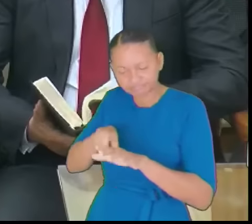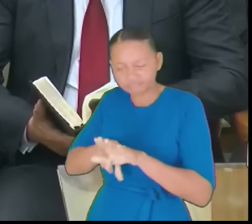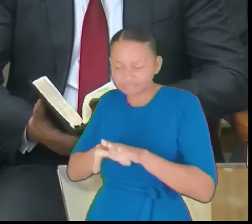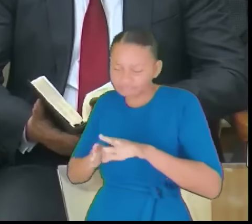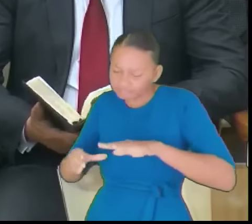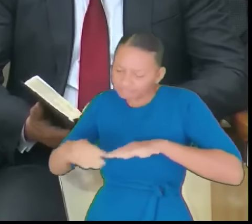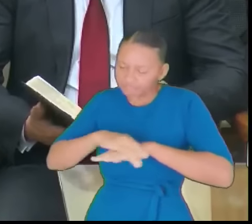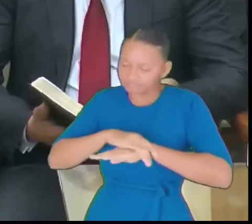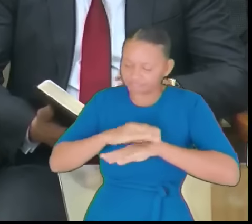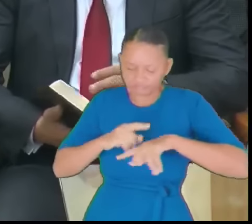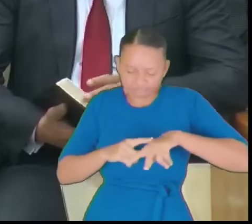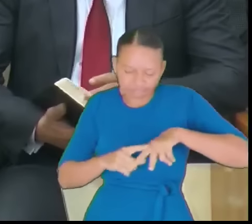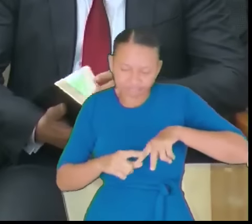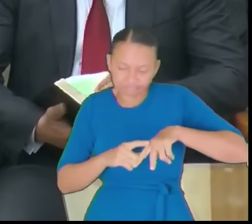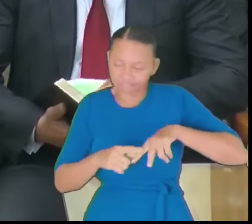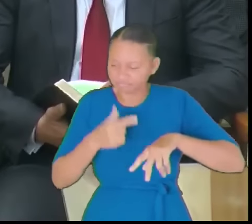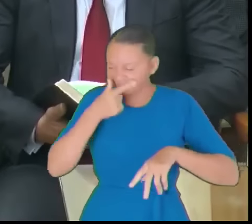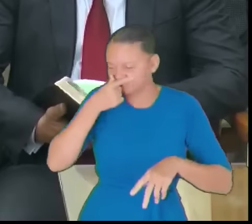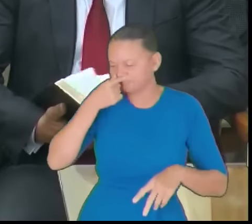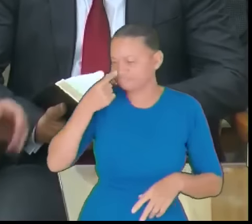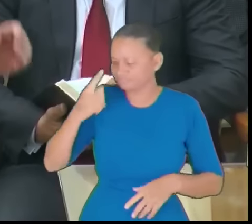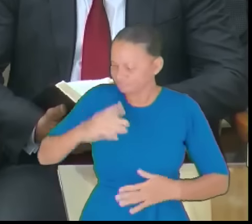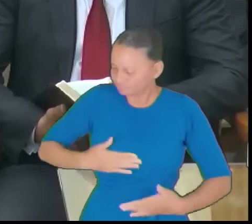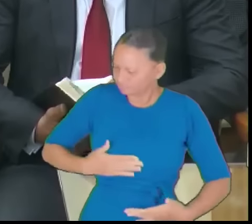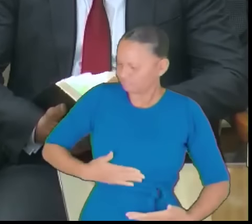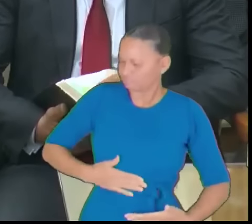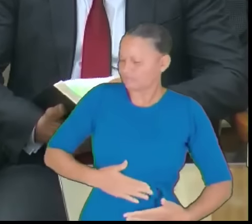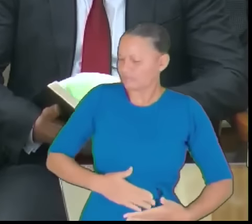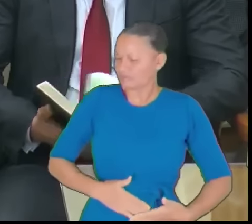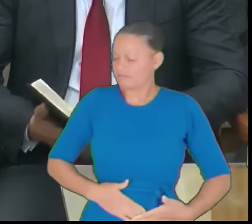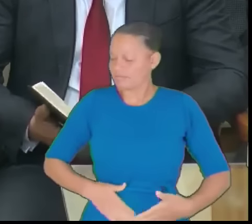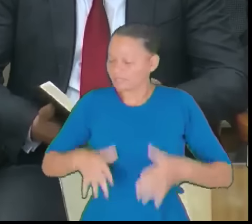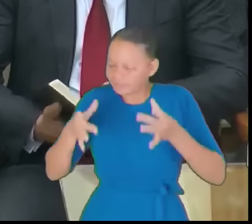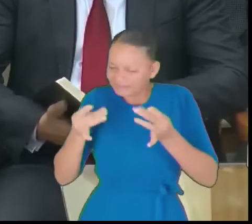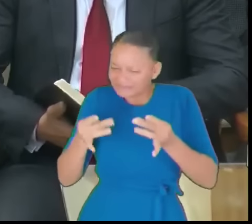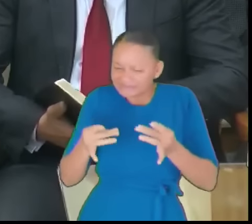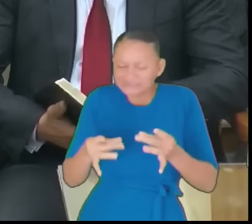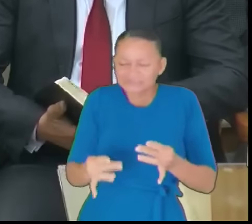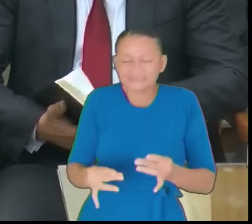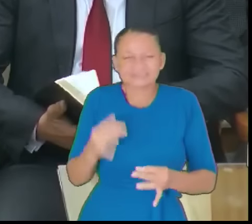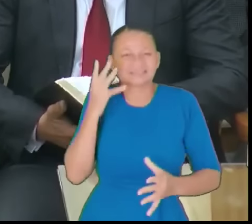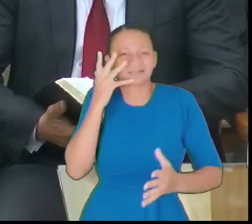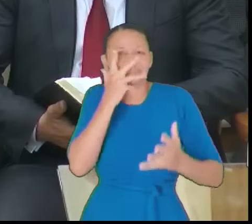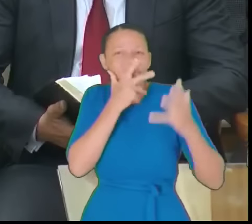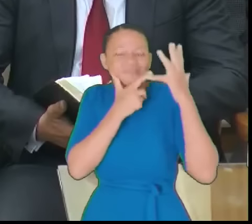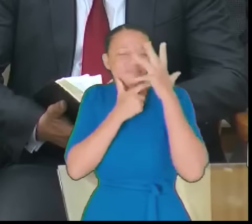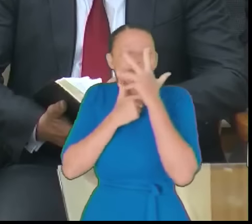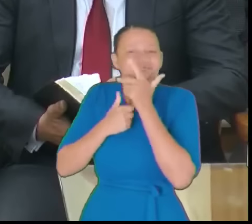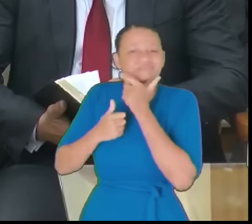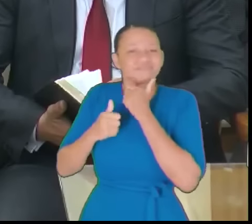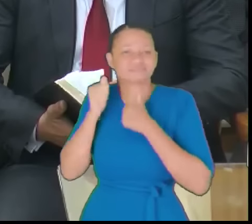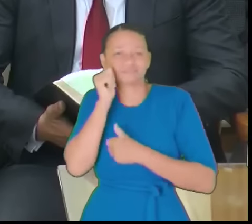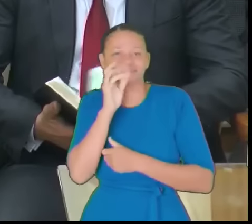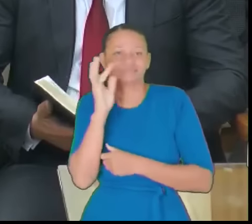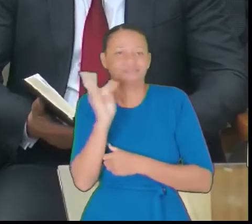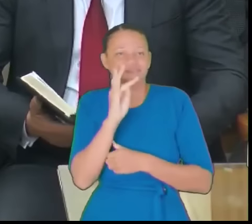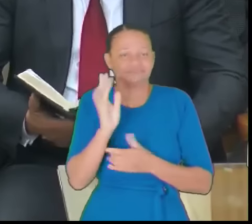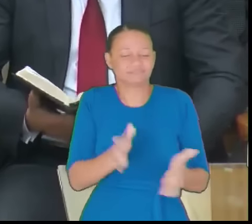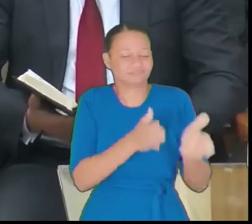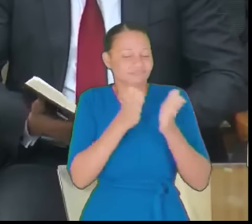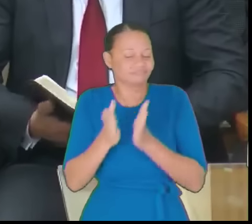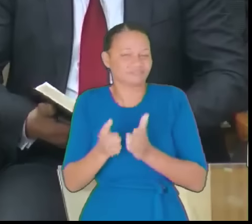as tuas coxas, os teus seios, o teu ventre. Aí começa a dar os detalhes da beleza da noiva, que nós não vamos entrar em